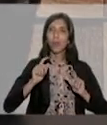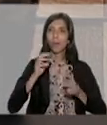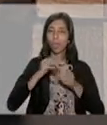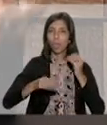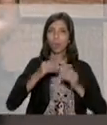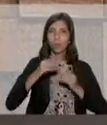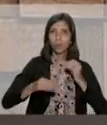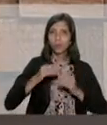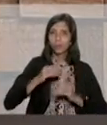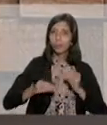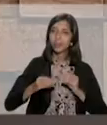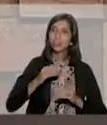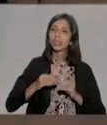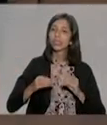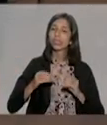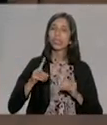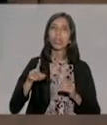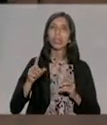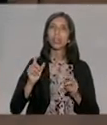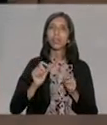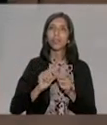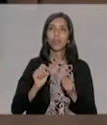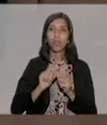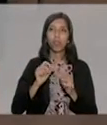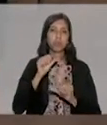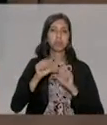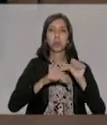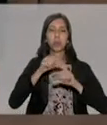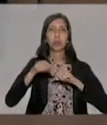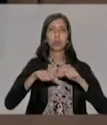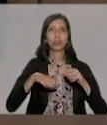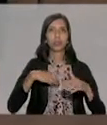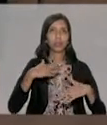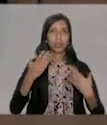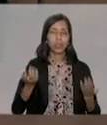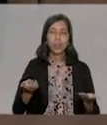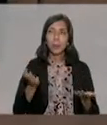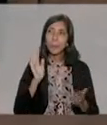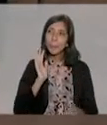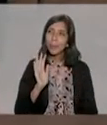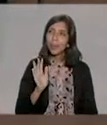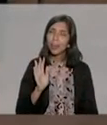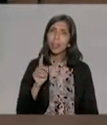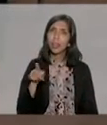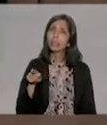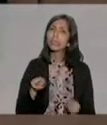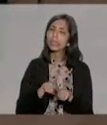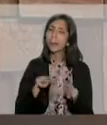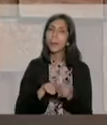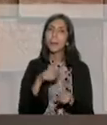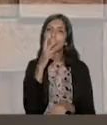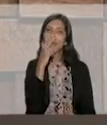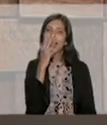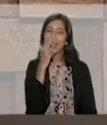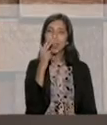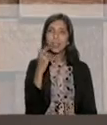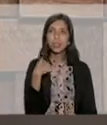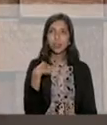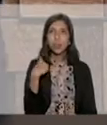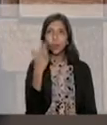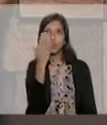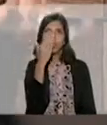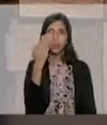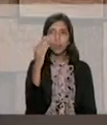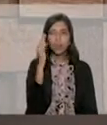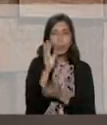aquela telenovela, ela que faça a revolução, mas eu acho que ela é também um espelho da